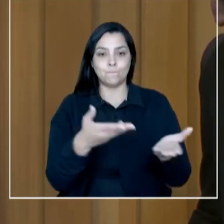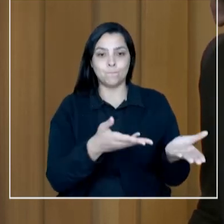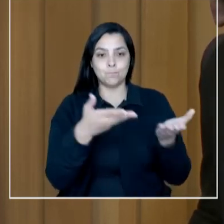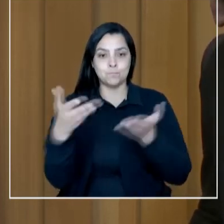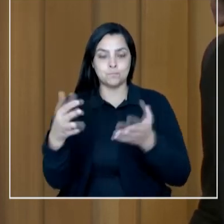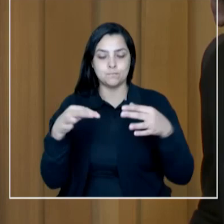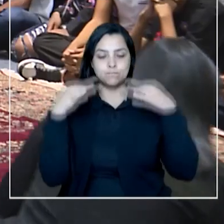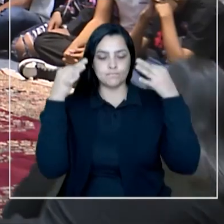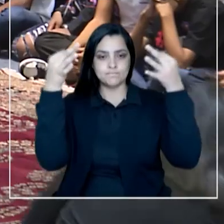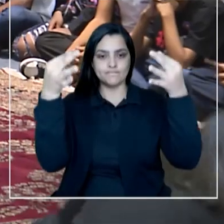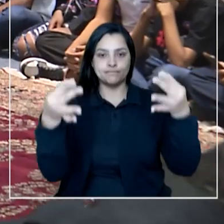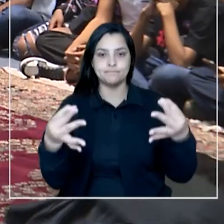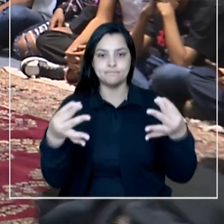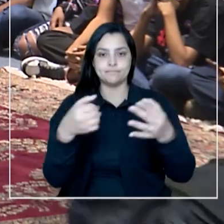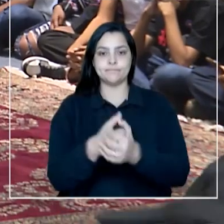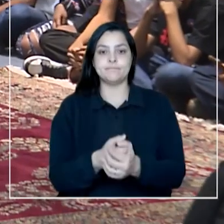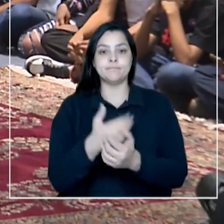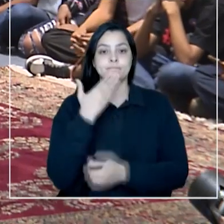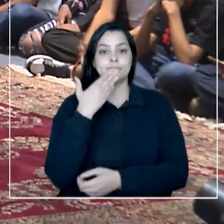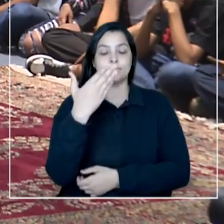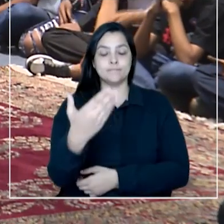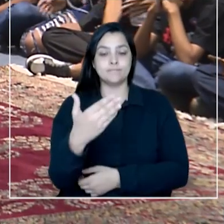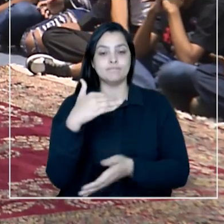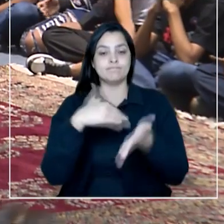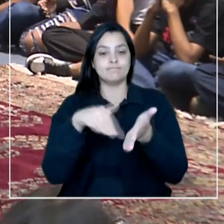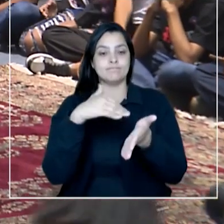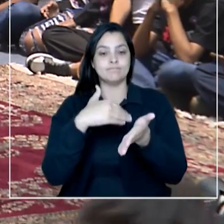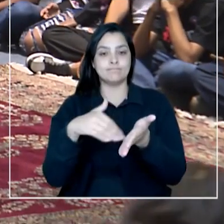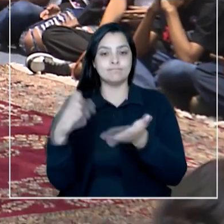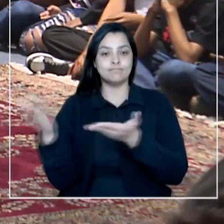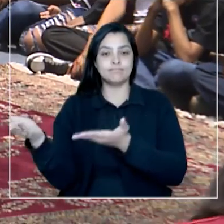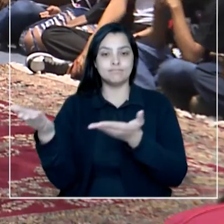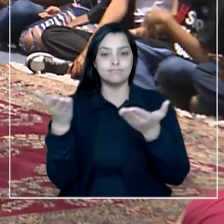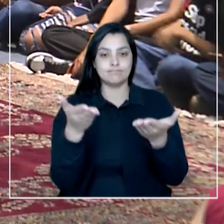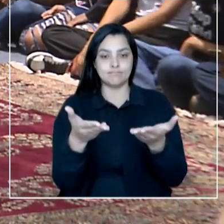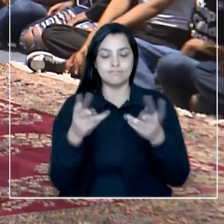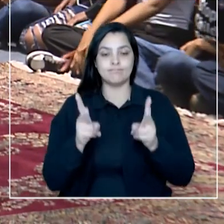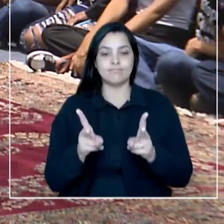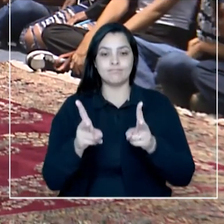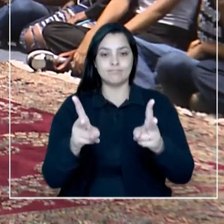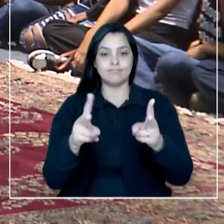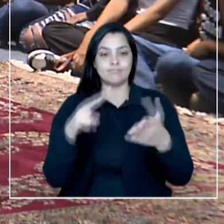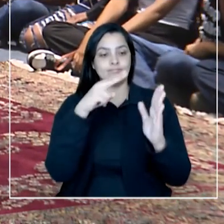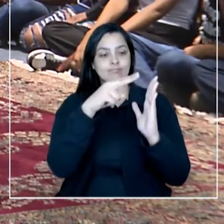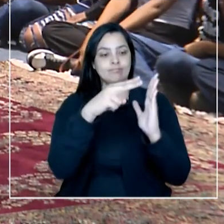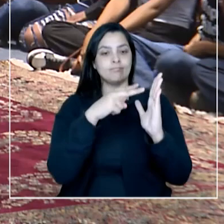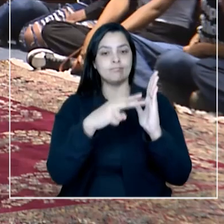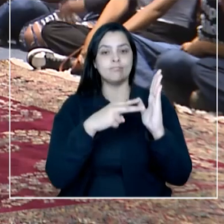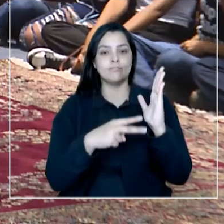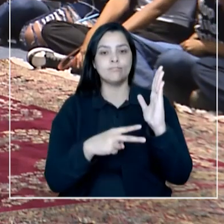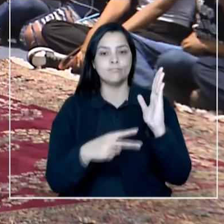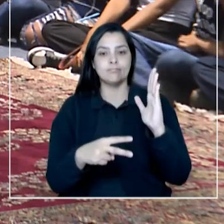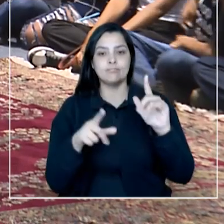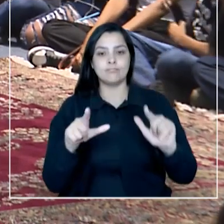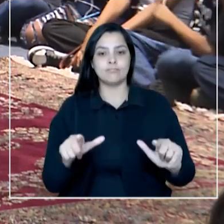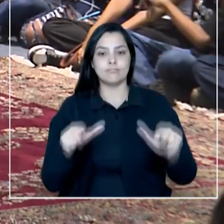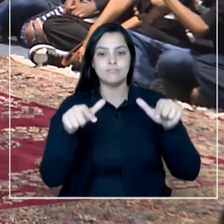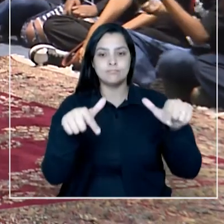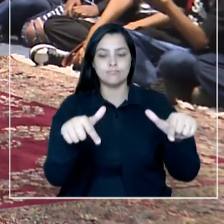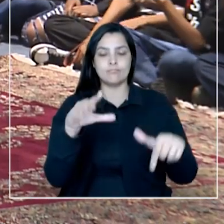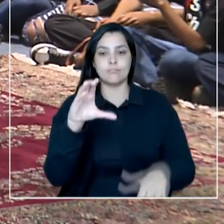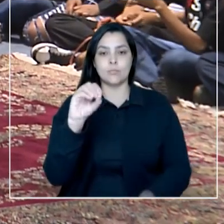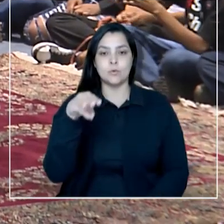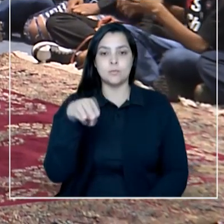condecoração. Solicitamos à senhora secretária da Ordem que proceda à leitura do ato de concessão da